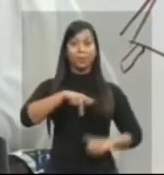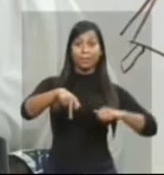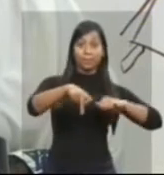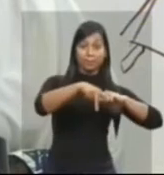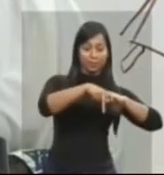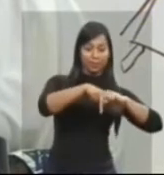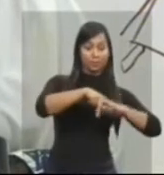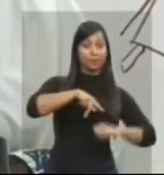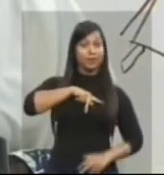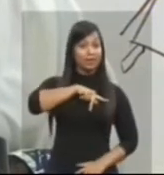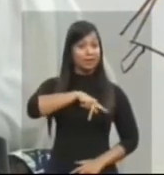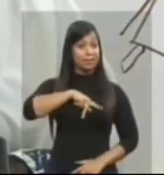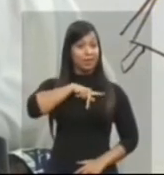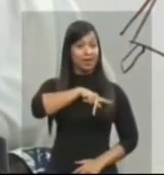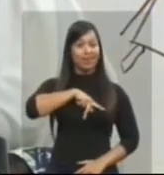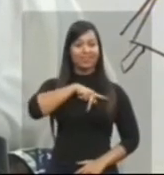Pedro e Paulo.